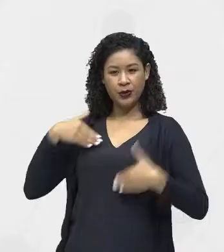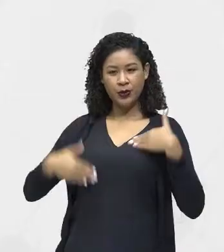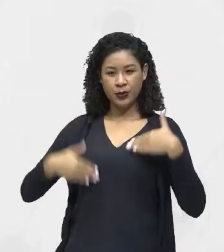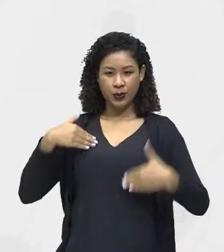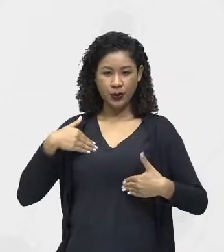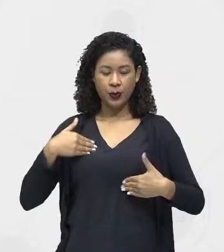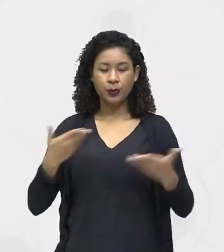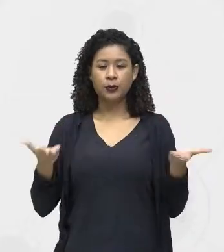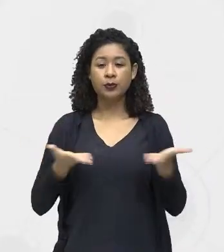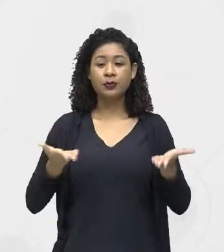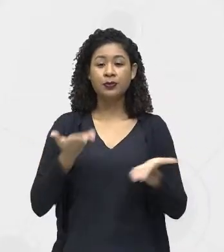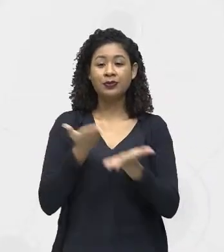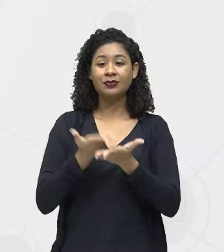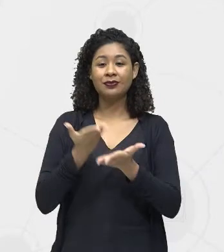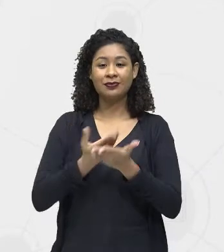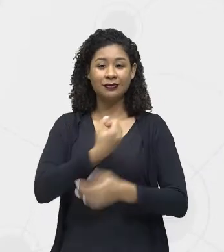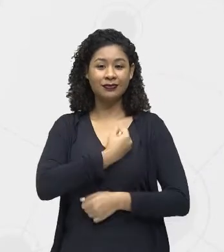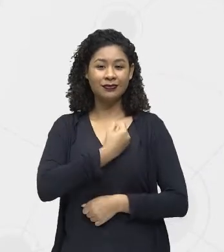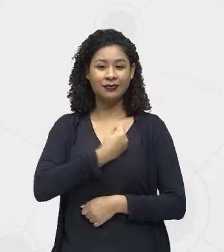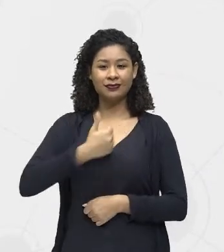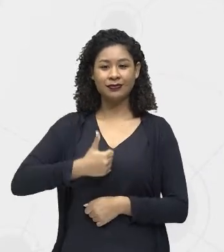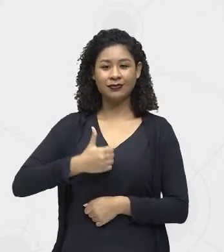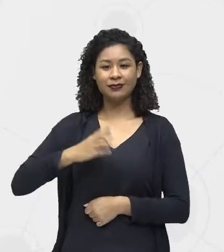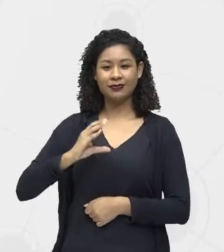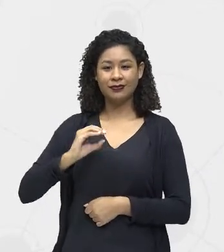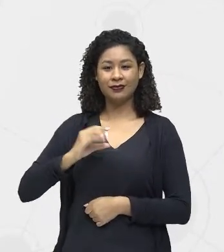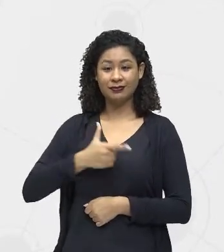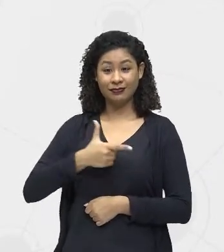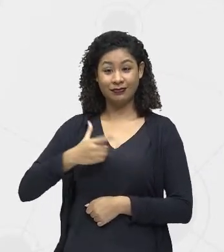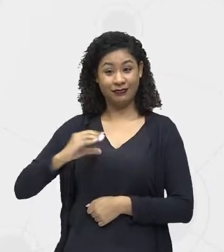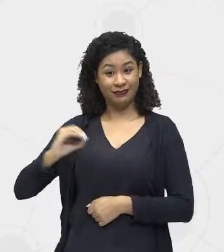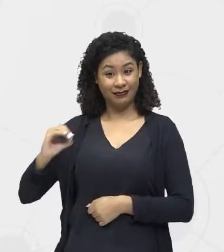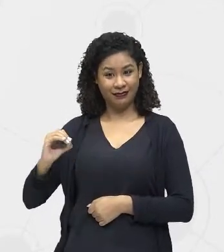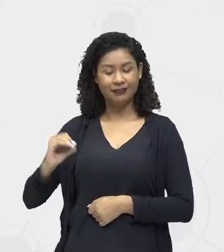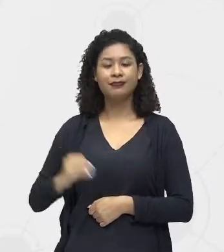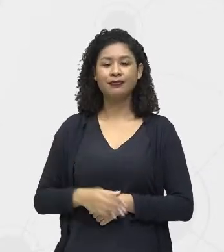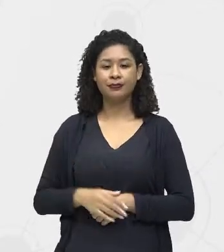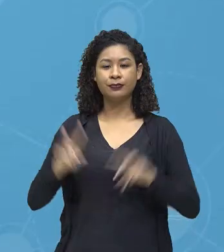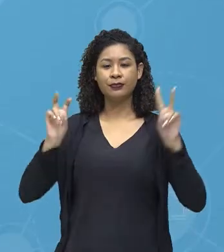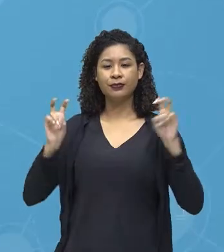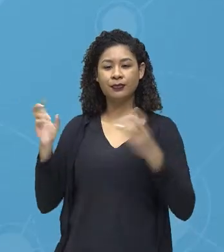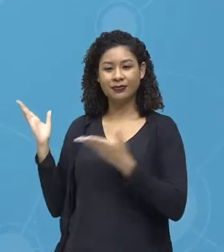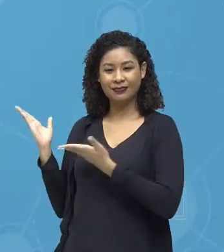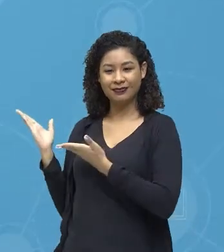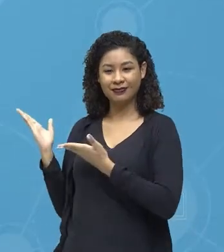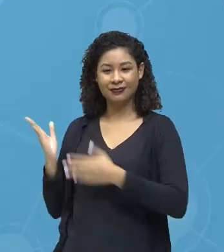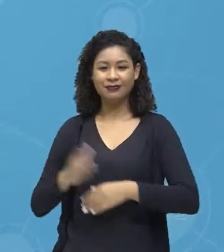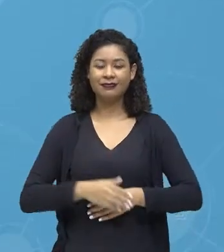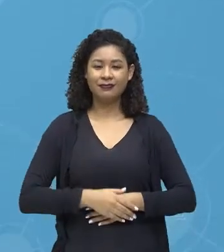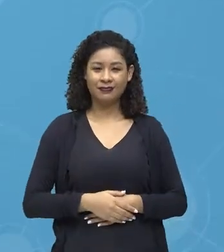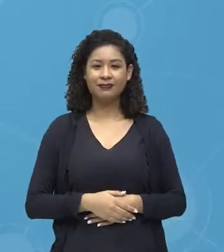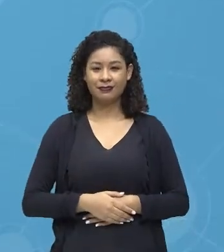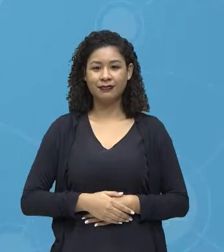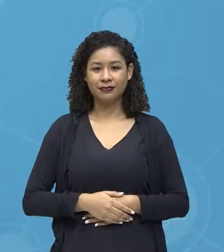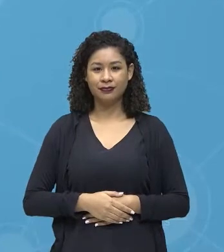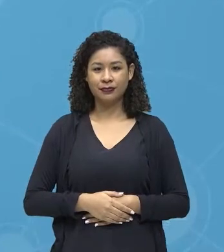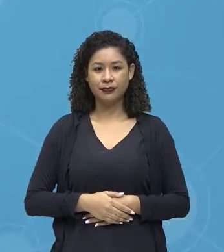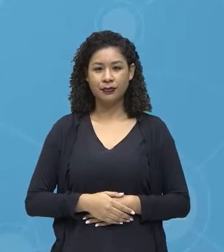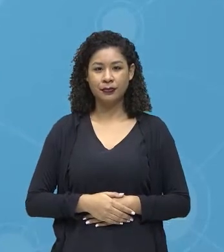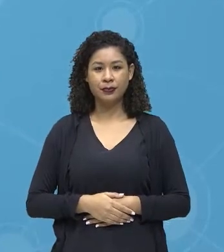aí, que é a aula 200, vamos falar sobre o sistema cardiovascular, tá? Então a gente vai aprender sobre o